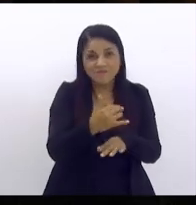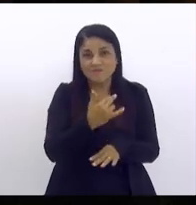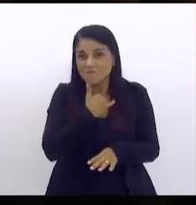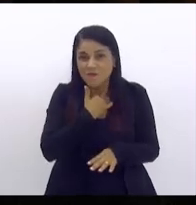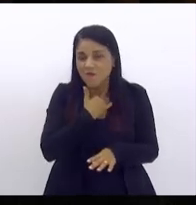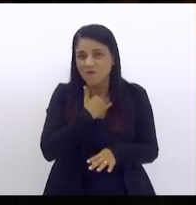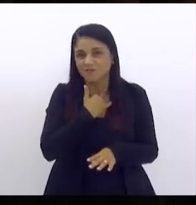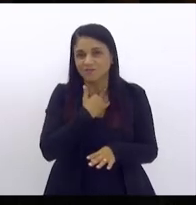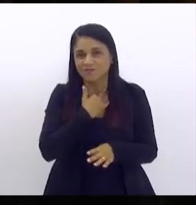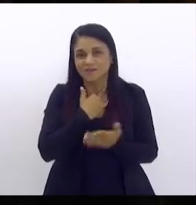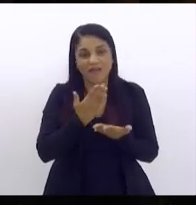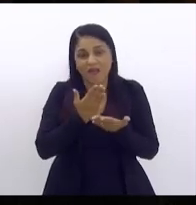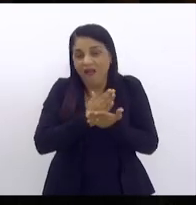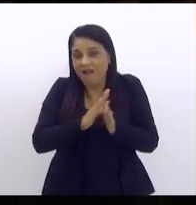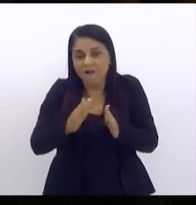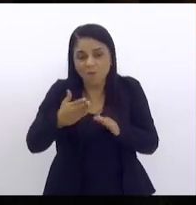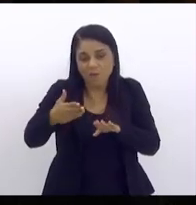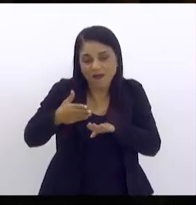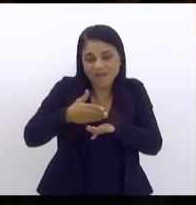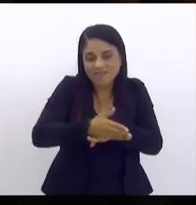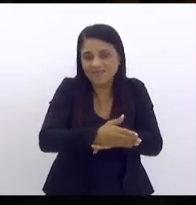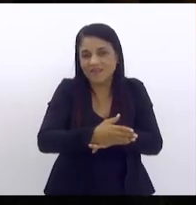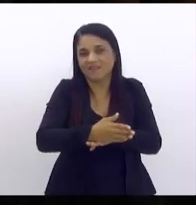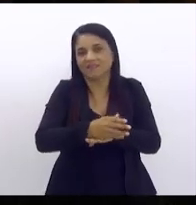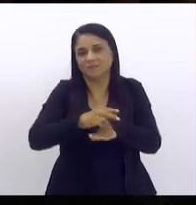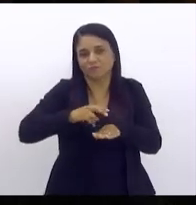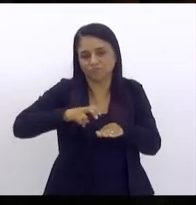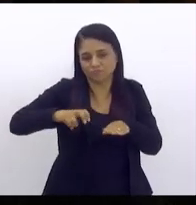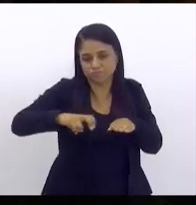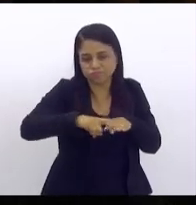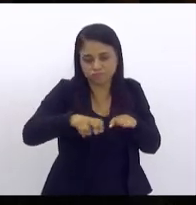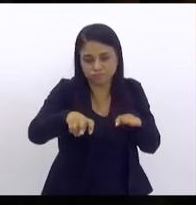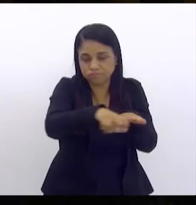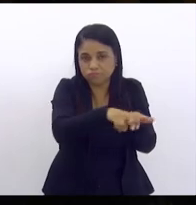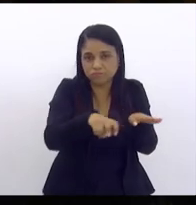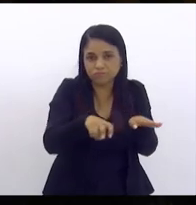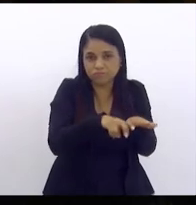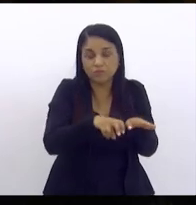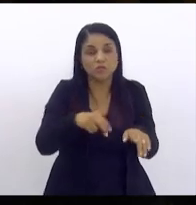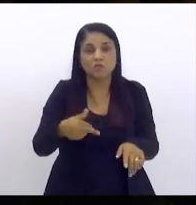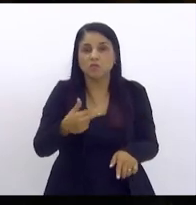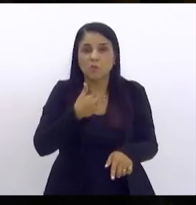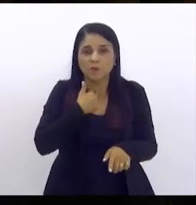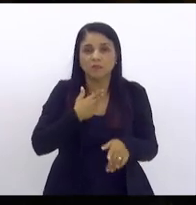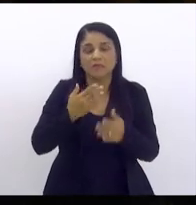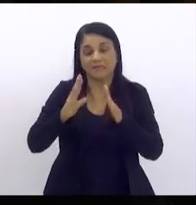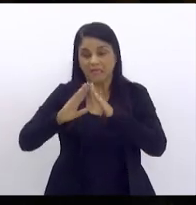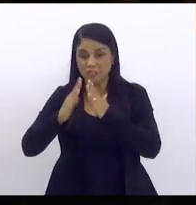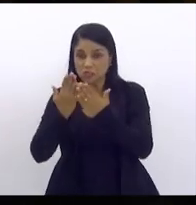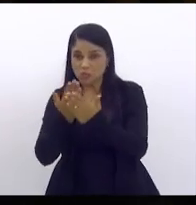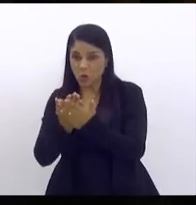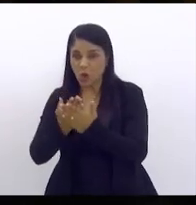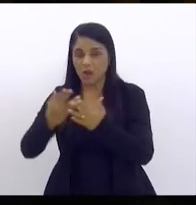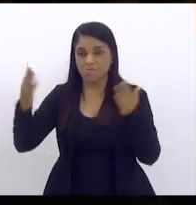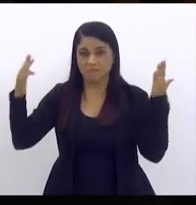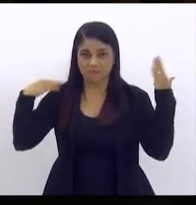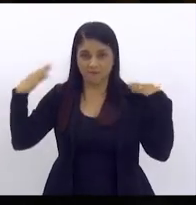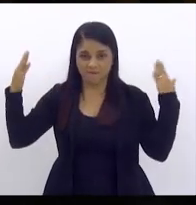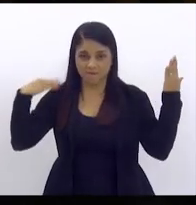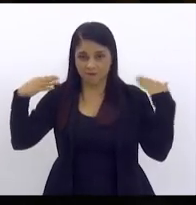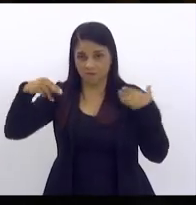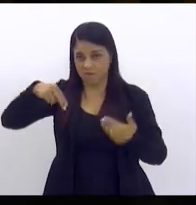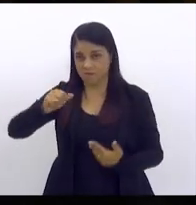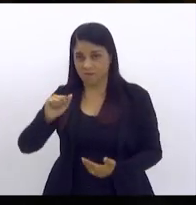porque ele acabou com a entrada do estacionamento, faz o motorista ir até a Escola Naval fazer o retorno, o que causa um engarrafamento por toda